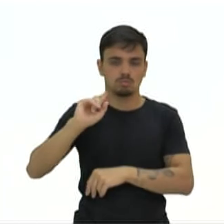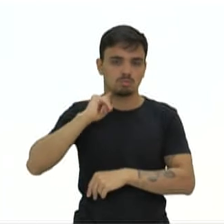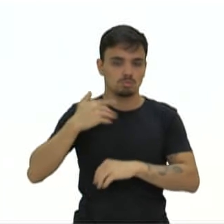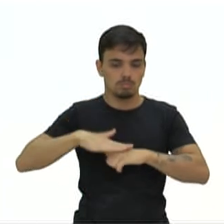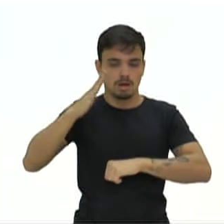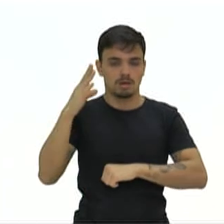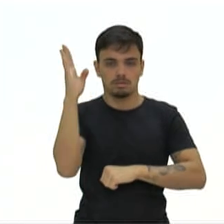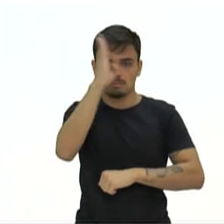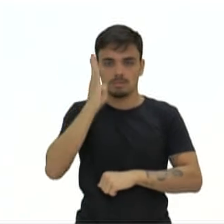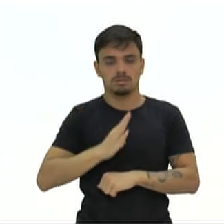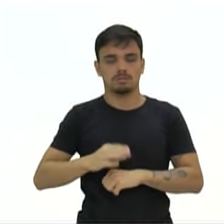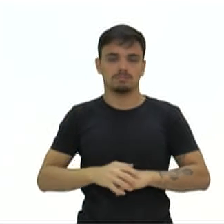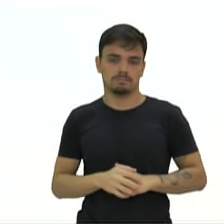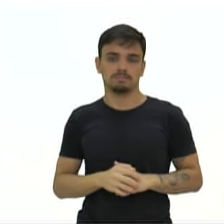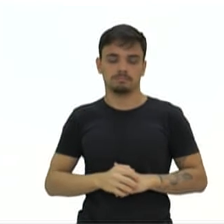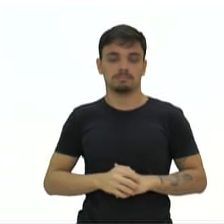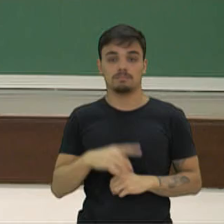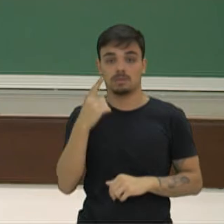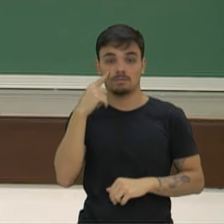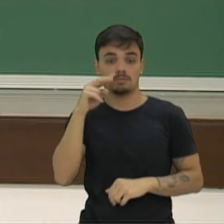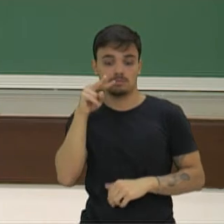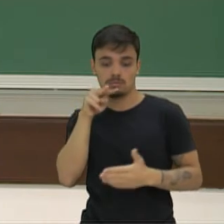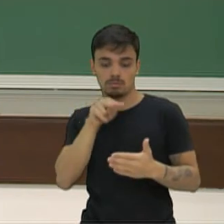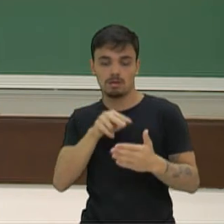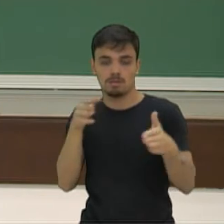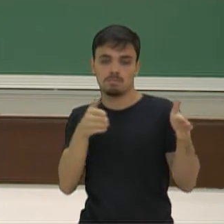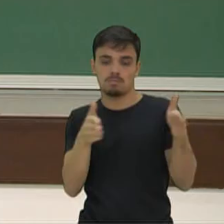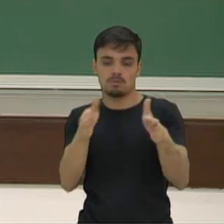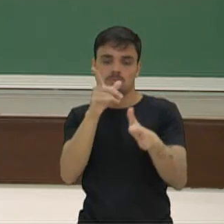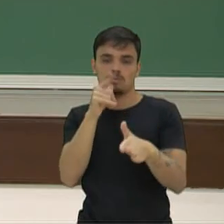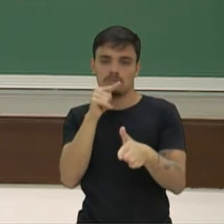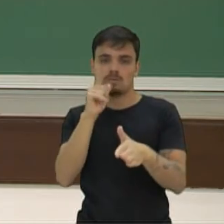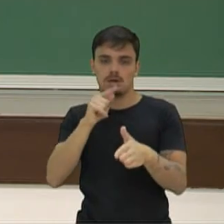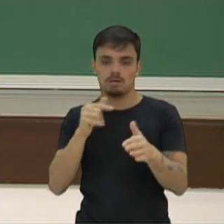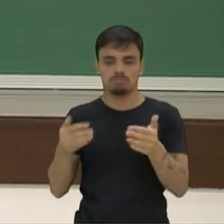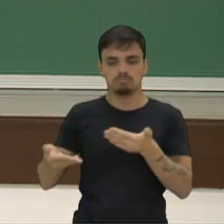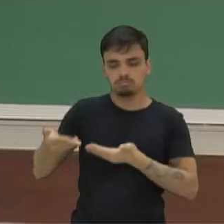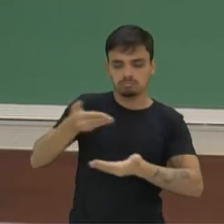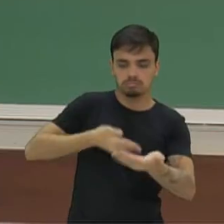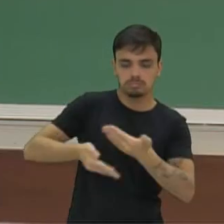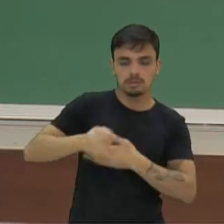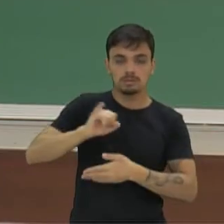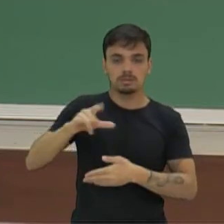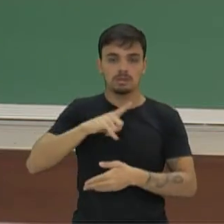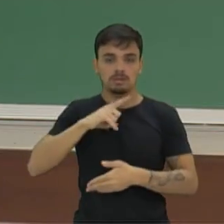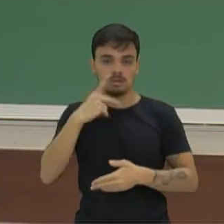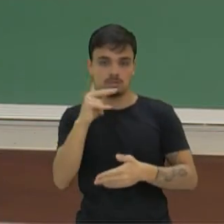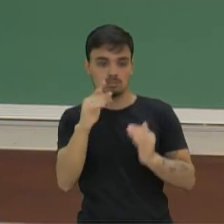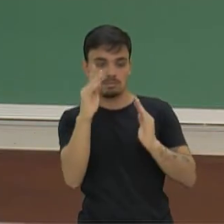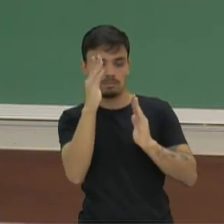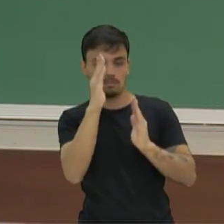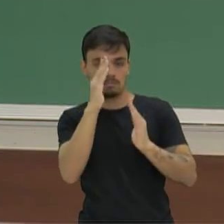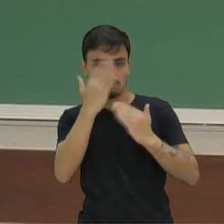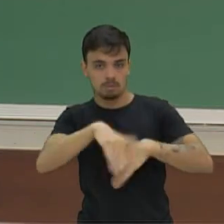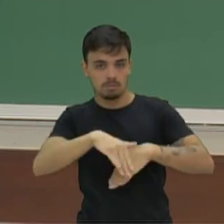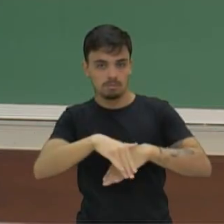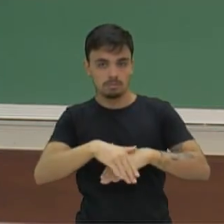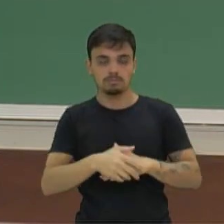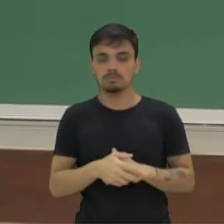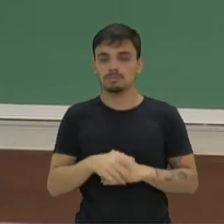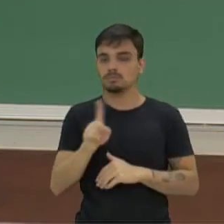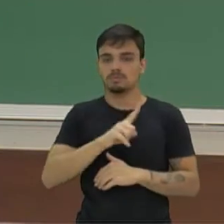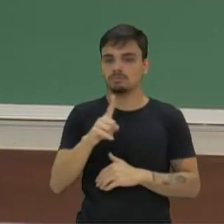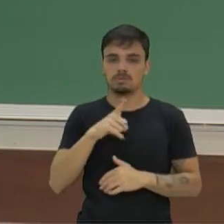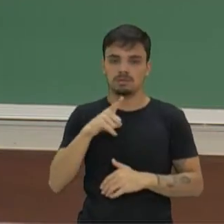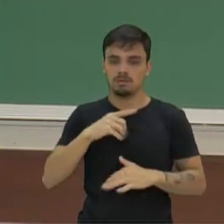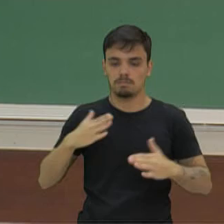fato de você olhar para o rio, vai se familiarizar. E se isso estiver na tua prova, você não vai ser pego